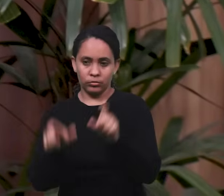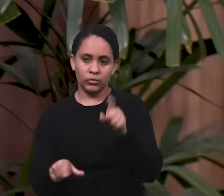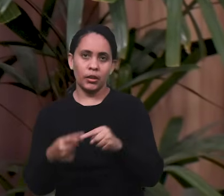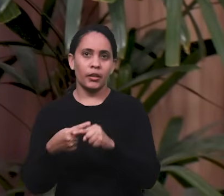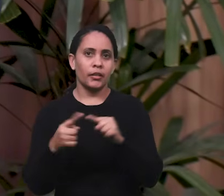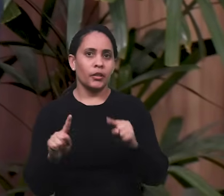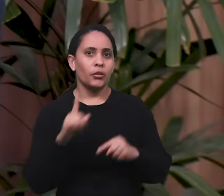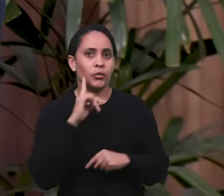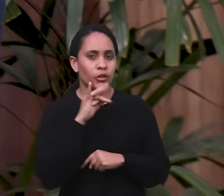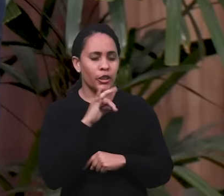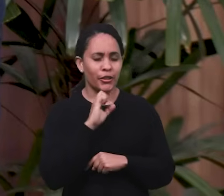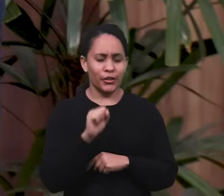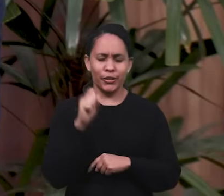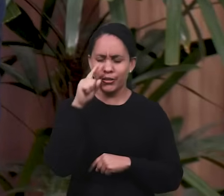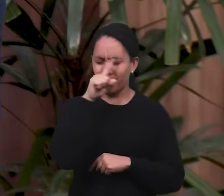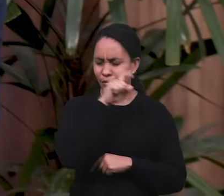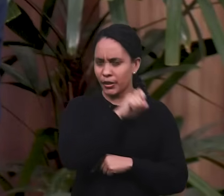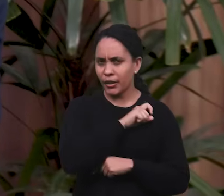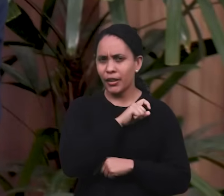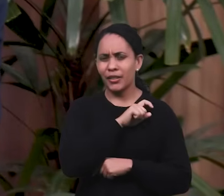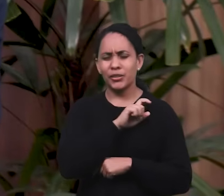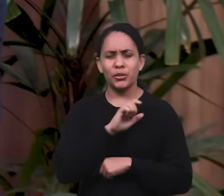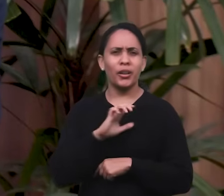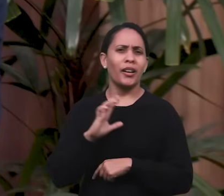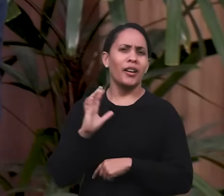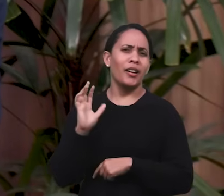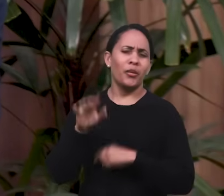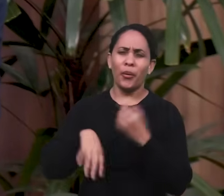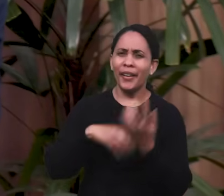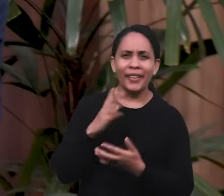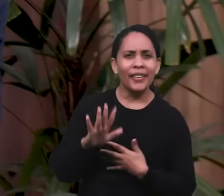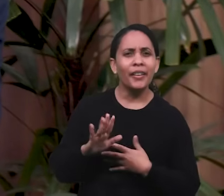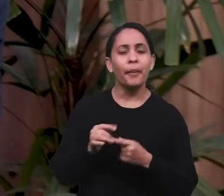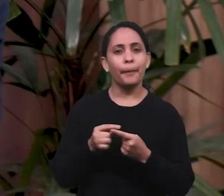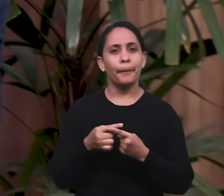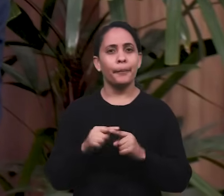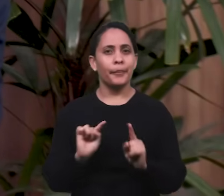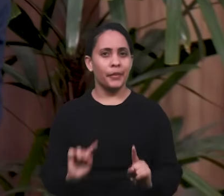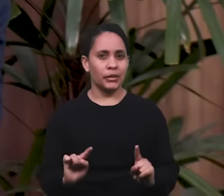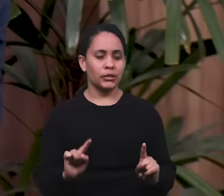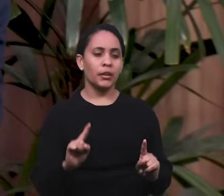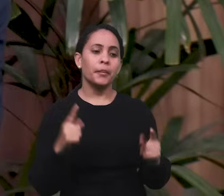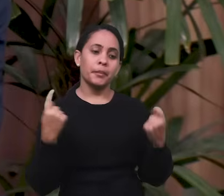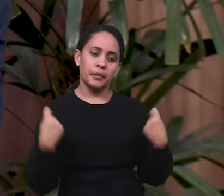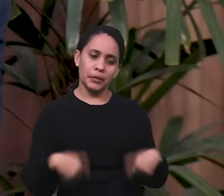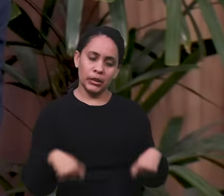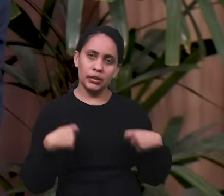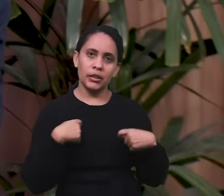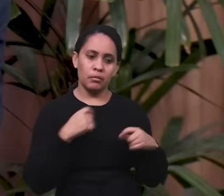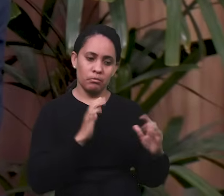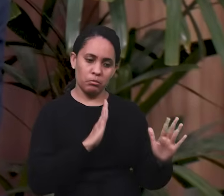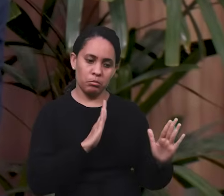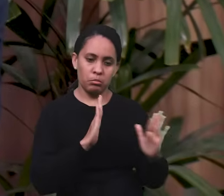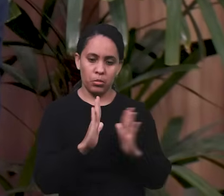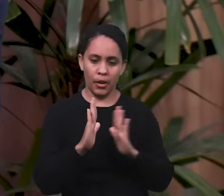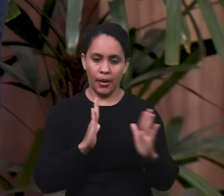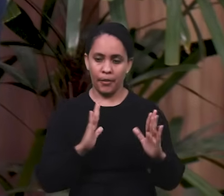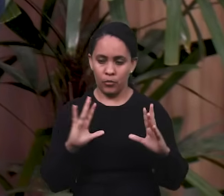deles. Eu sei que no dia a dia isso é corrido, está todo mundo na correria. Mas é o pai saber separar os